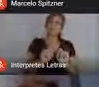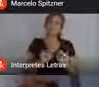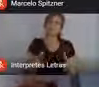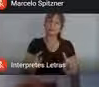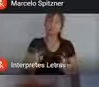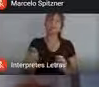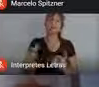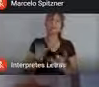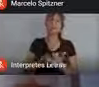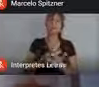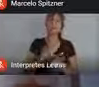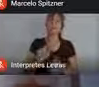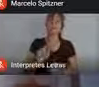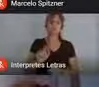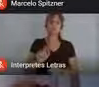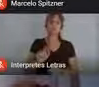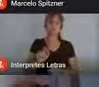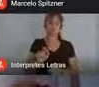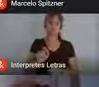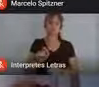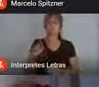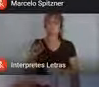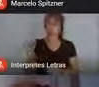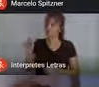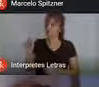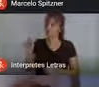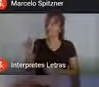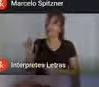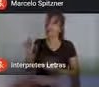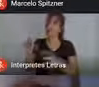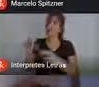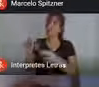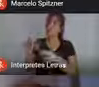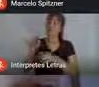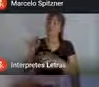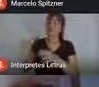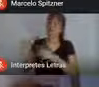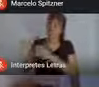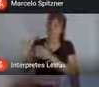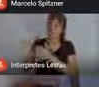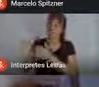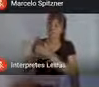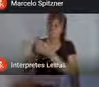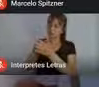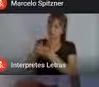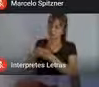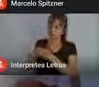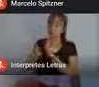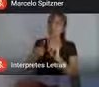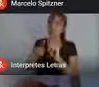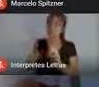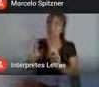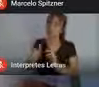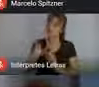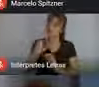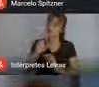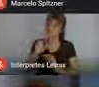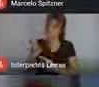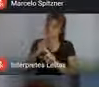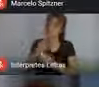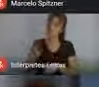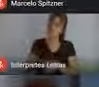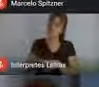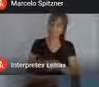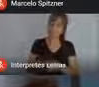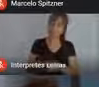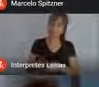a colega já fez as respostas na própria pergunta dela, existe realmente aquilo que é adequado e inadequado. O certo